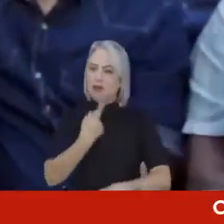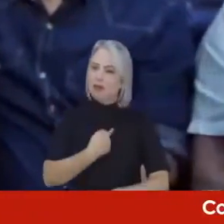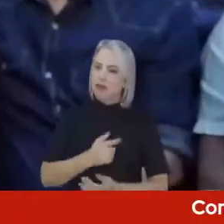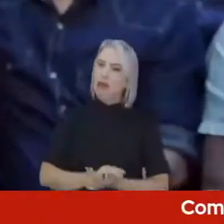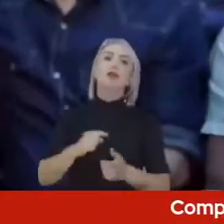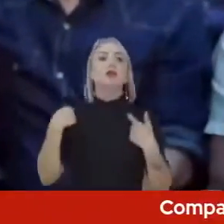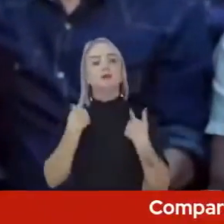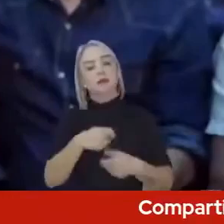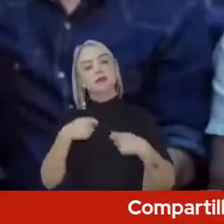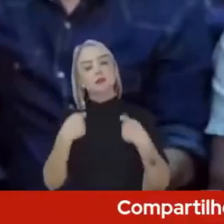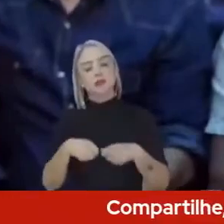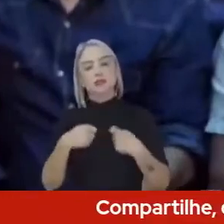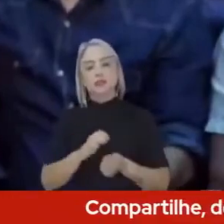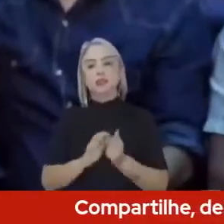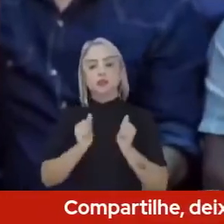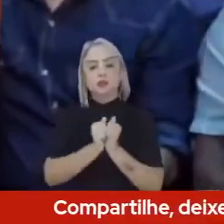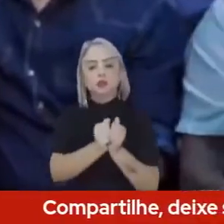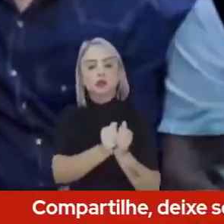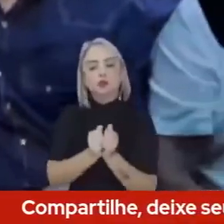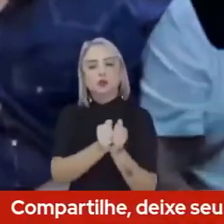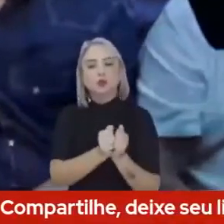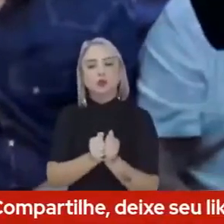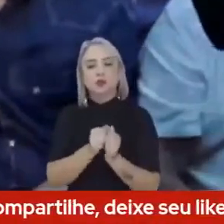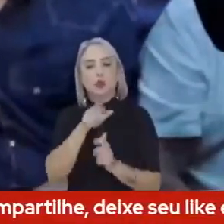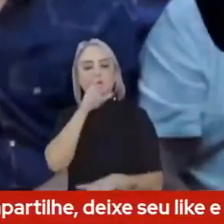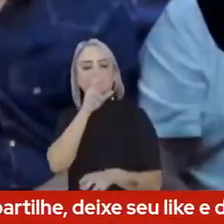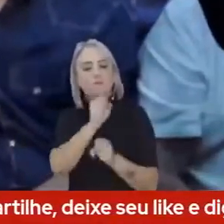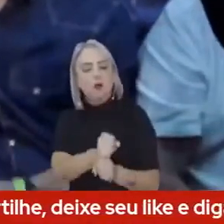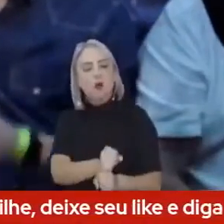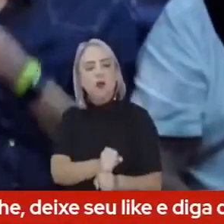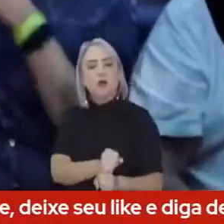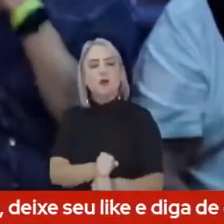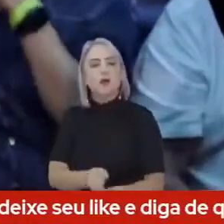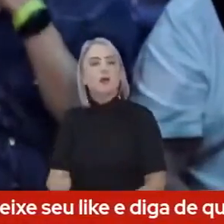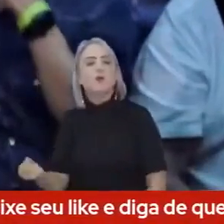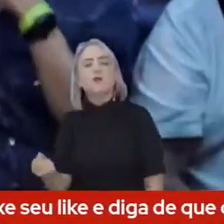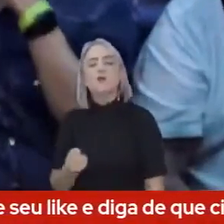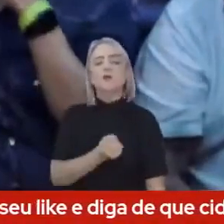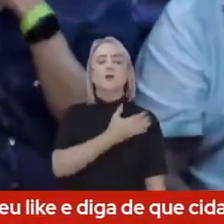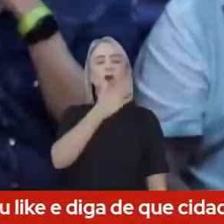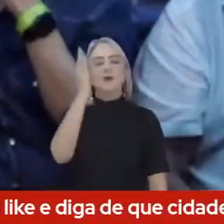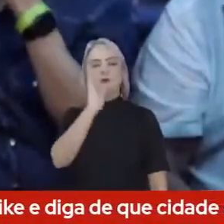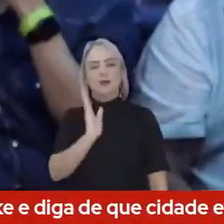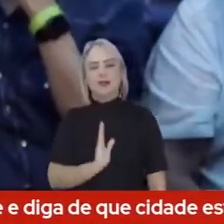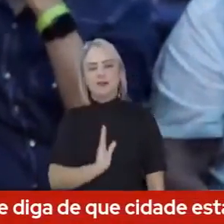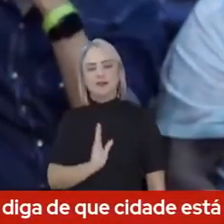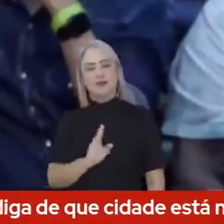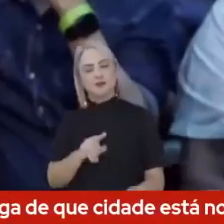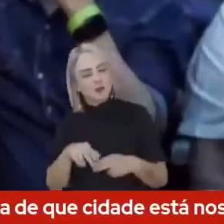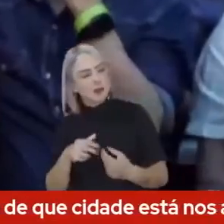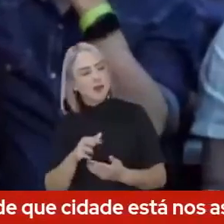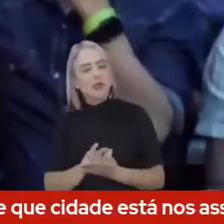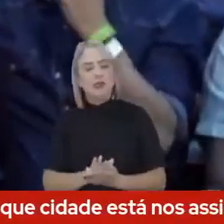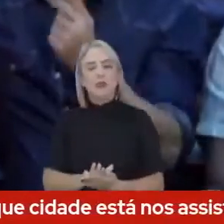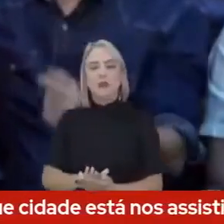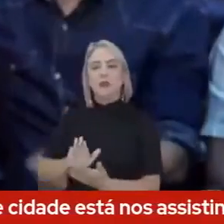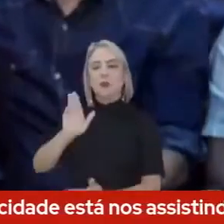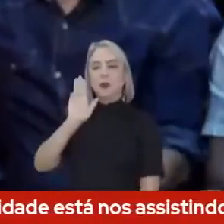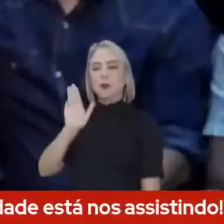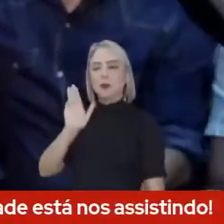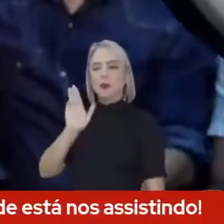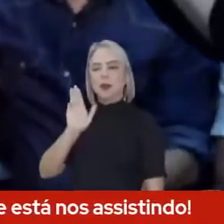precisamos juntar força para a gente fazer um novo Brasil. Por isso, Lula, a nossa confiança que você